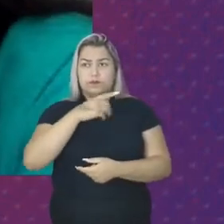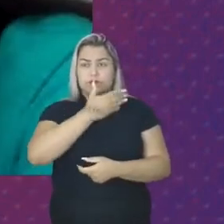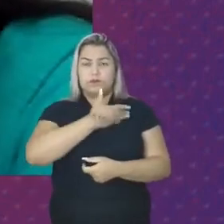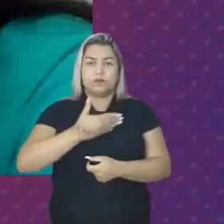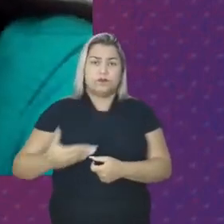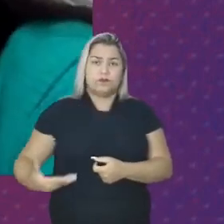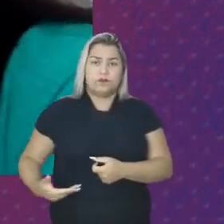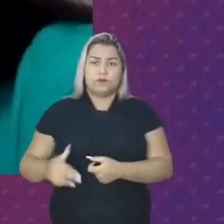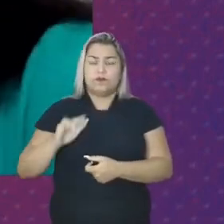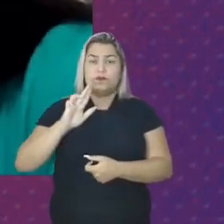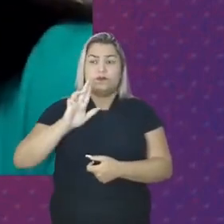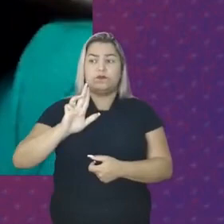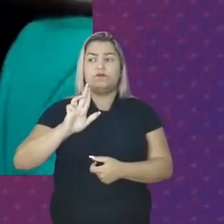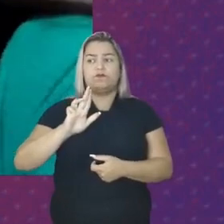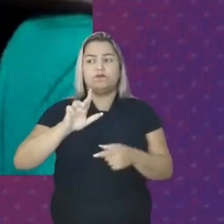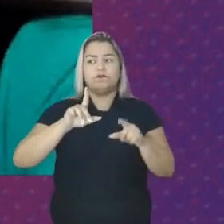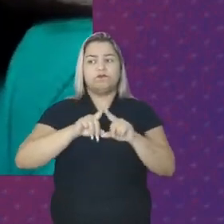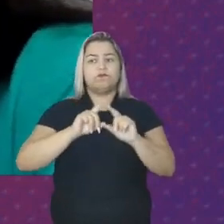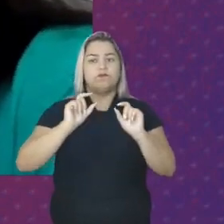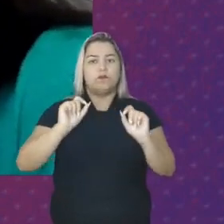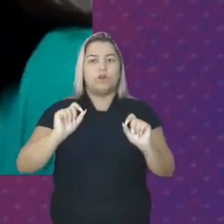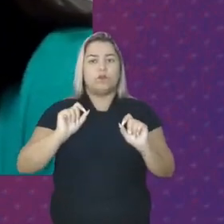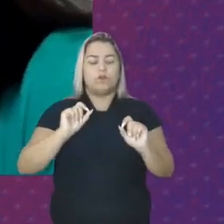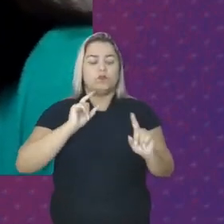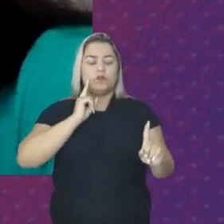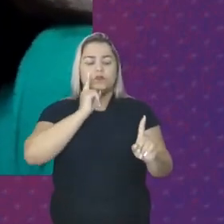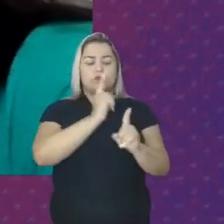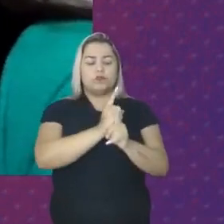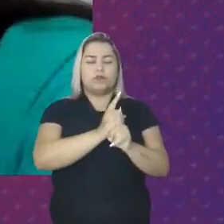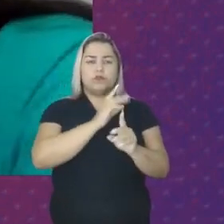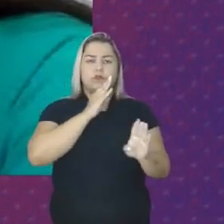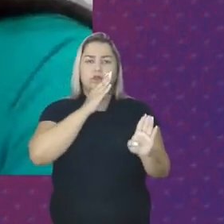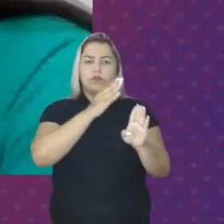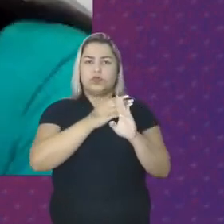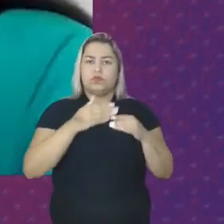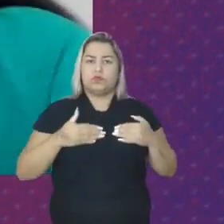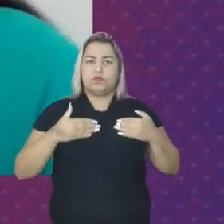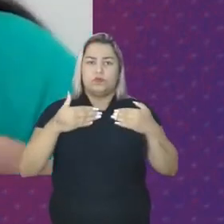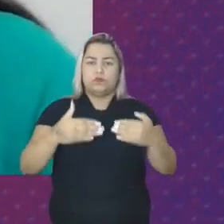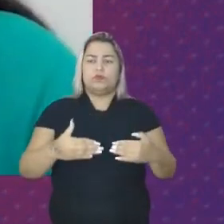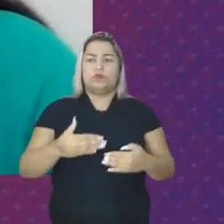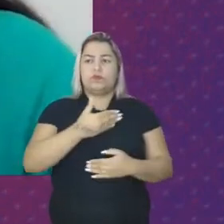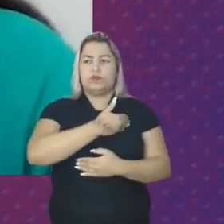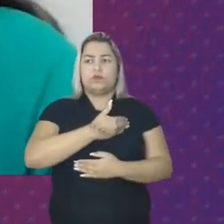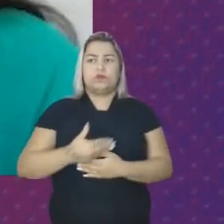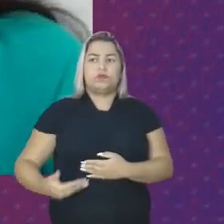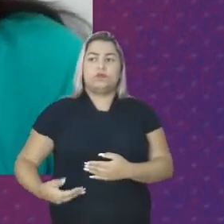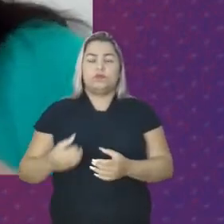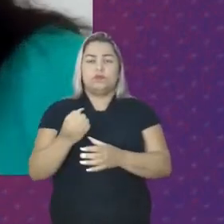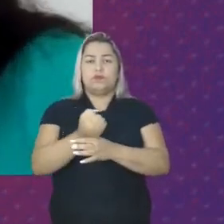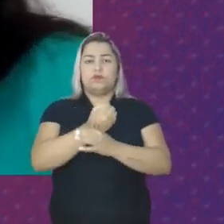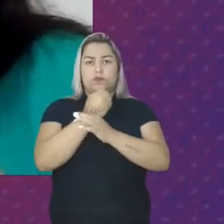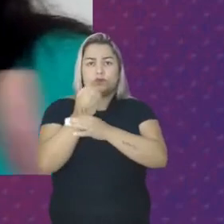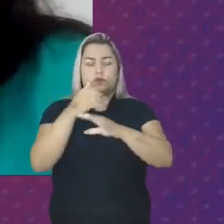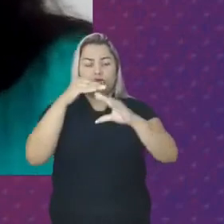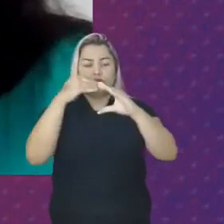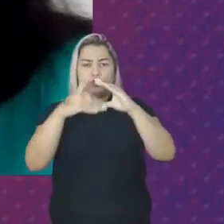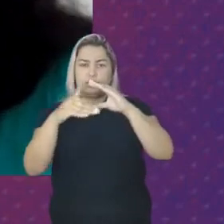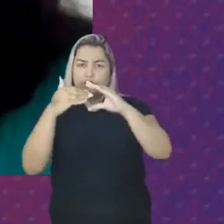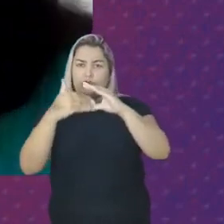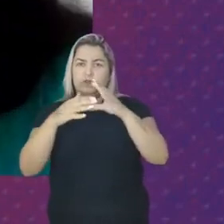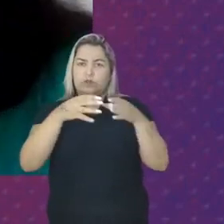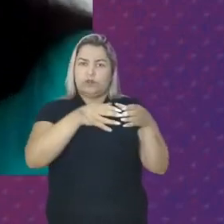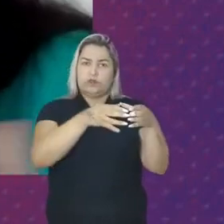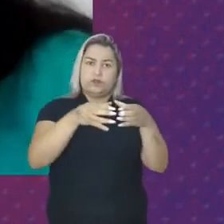de fazer pactuações com o ponto focal da segurança e do Ministério Público. Segurança Pública encaminharia para os